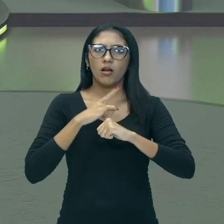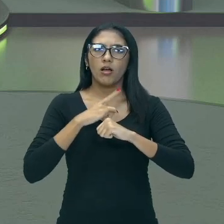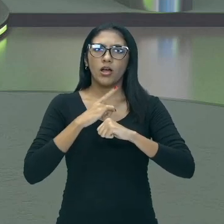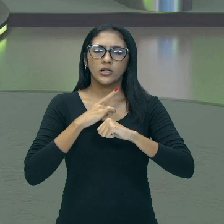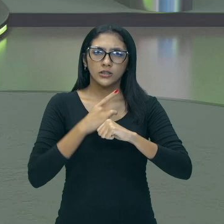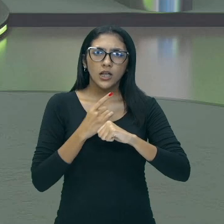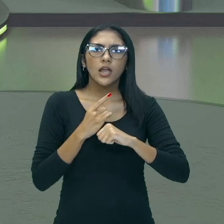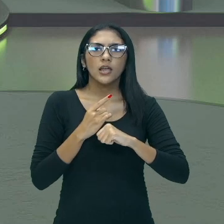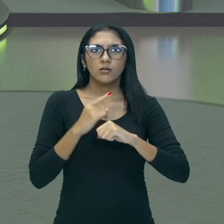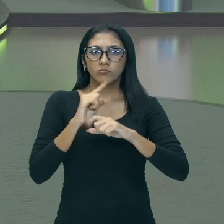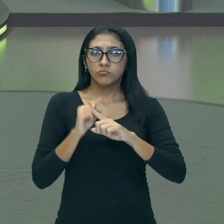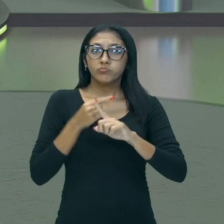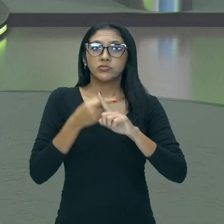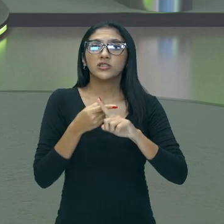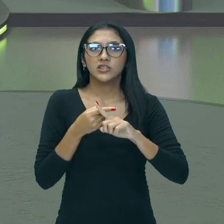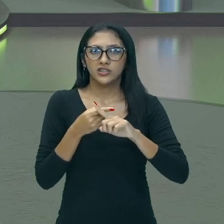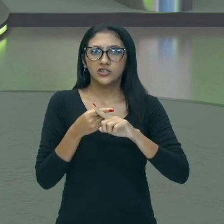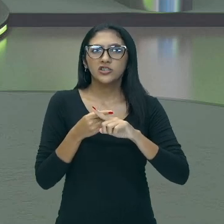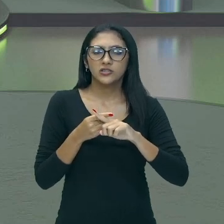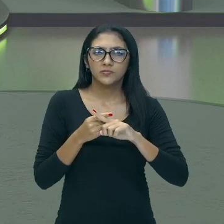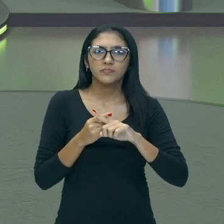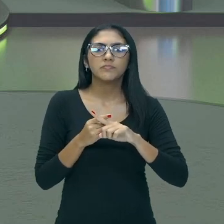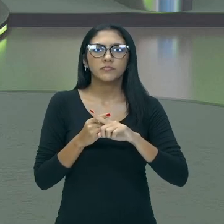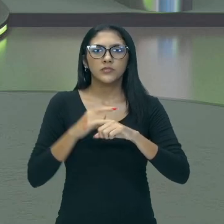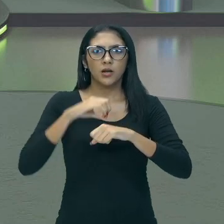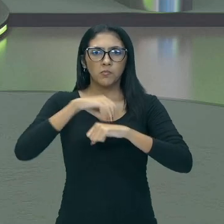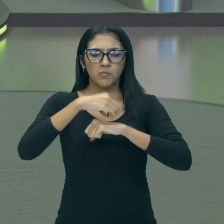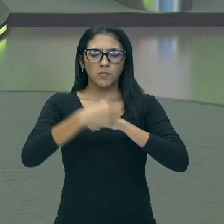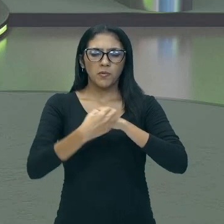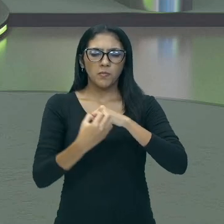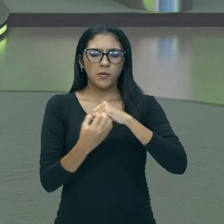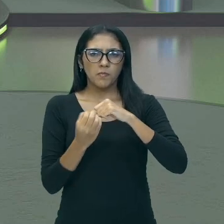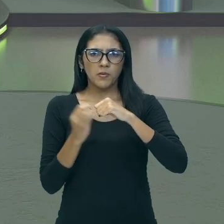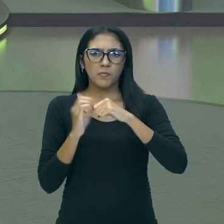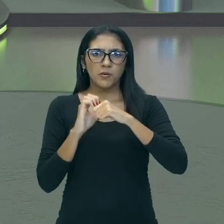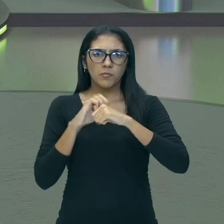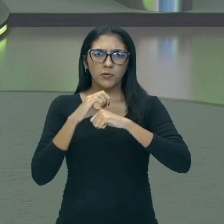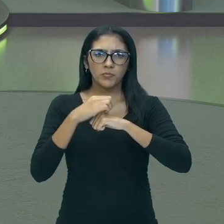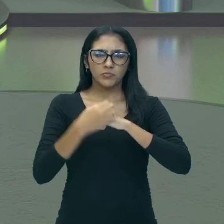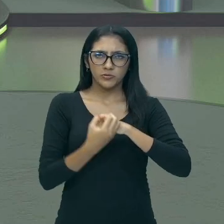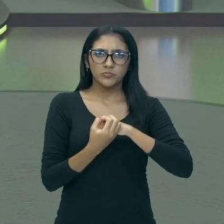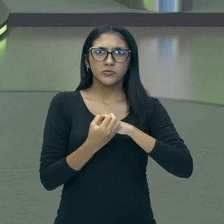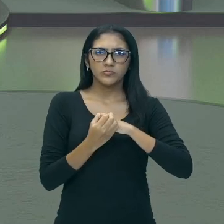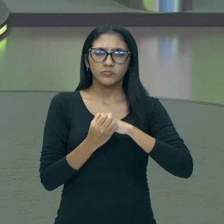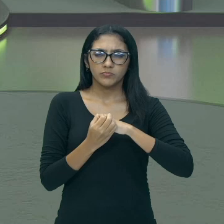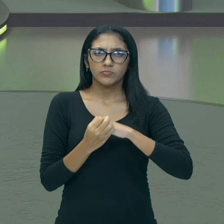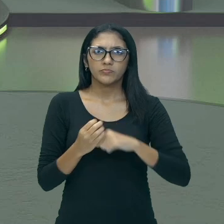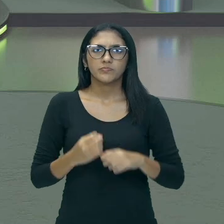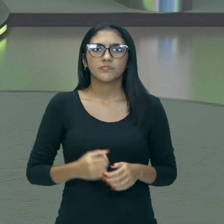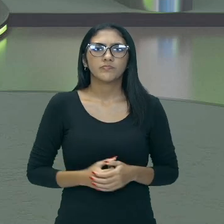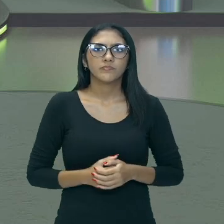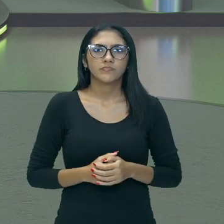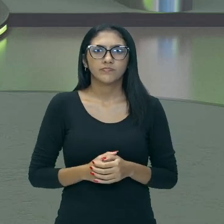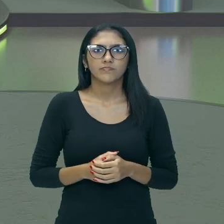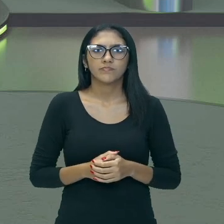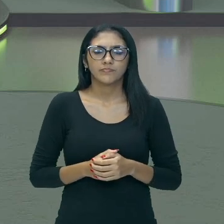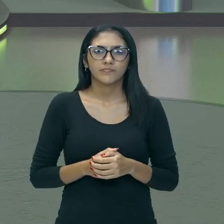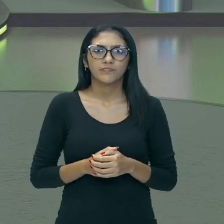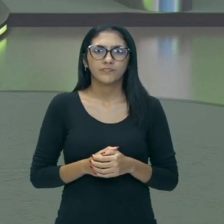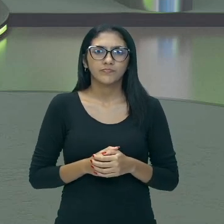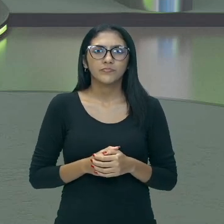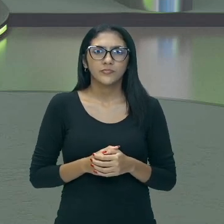então toda ela, no qual os elétrons estão embutidos dentro dela. Já segundo